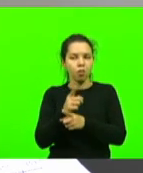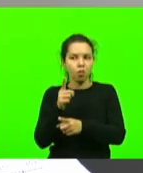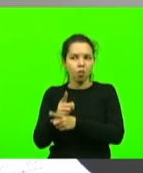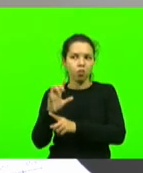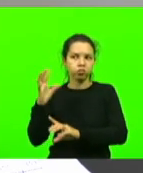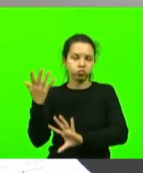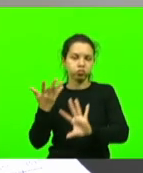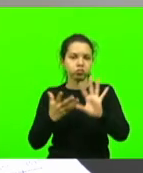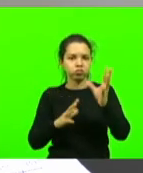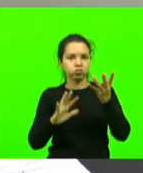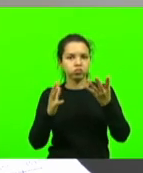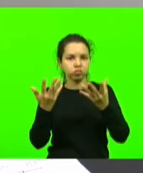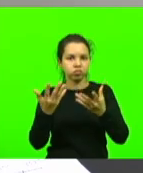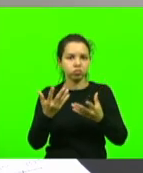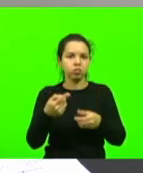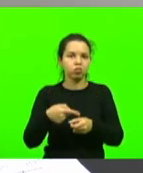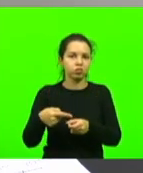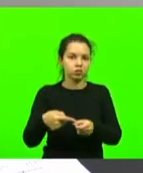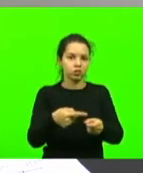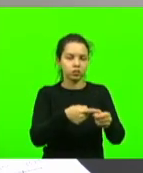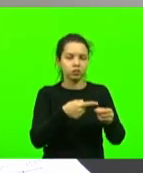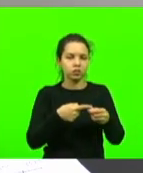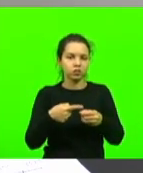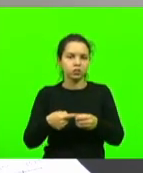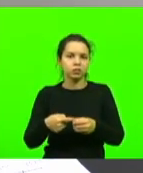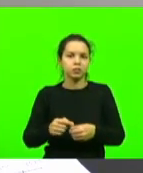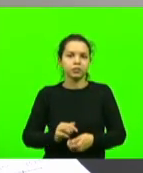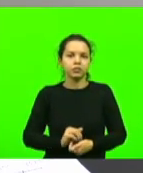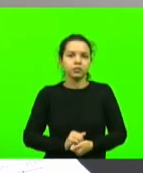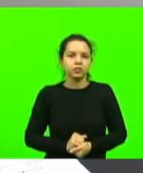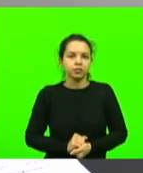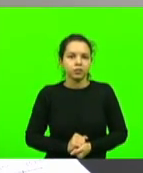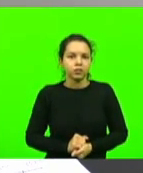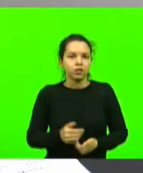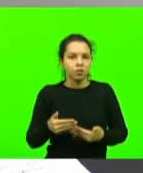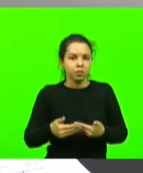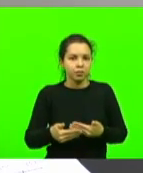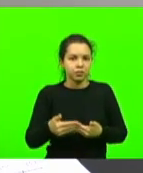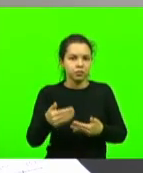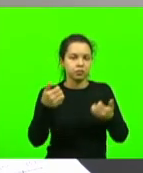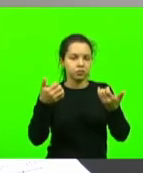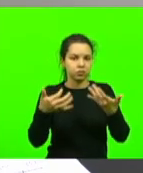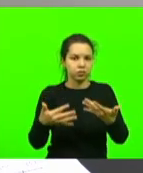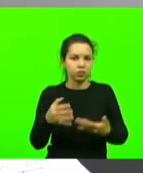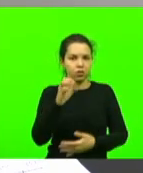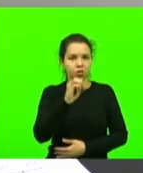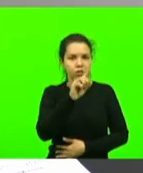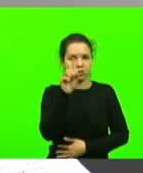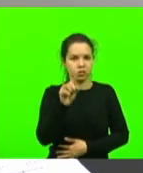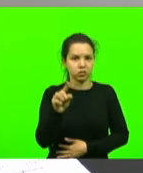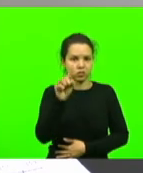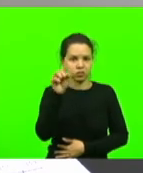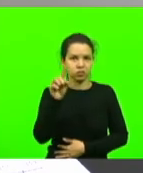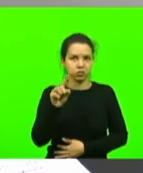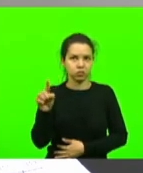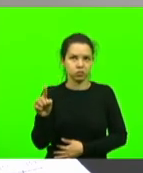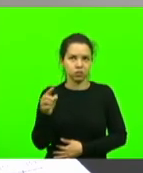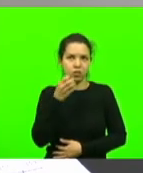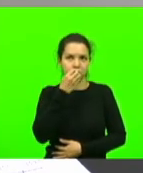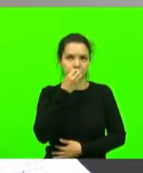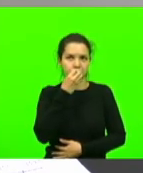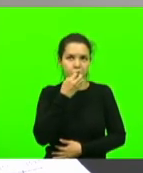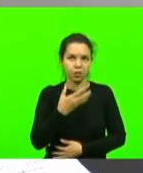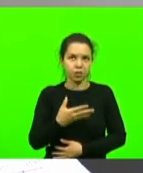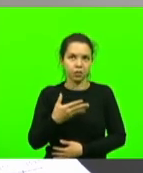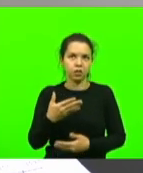público né e nesses municípios e eu quero começar falando da o z tem um bom exemplo